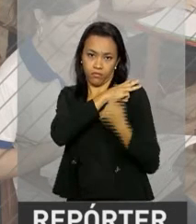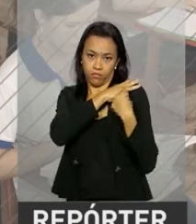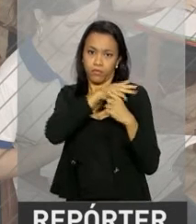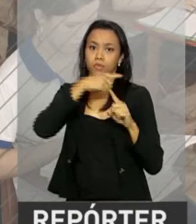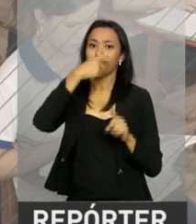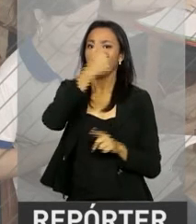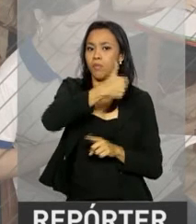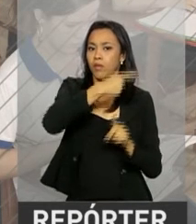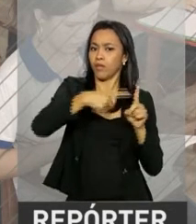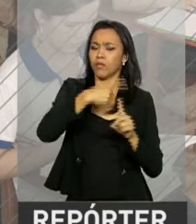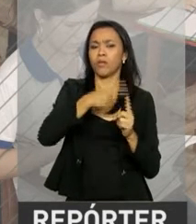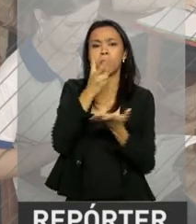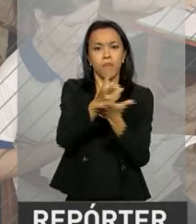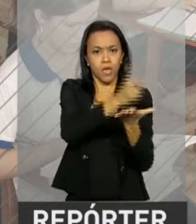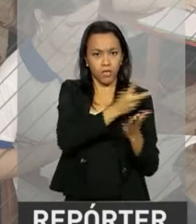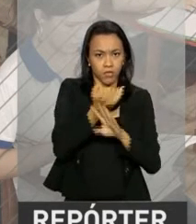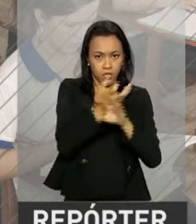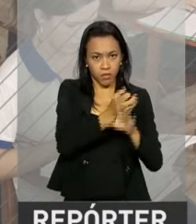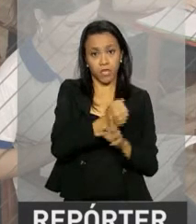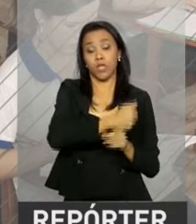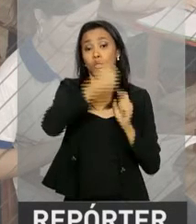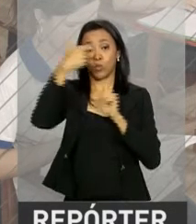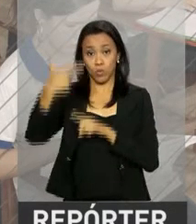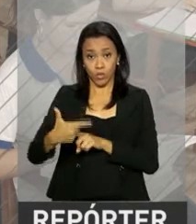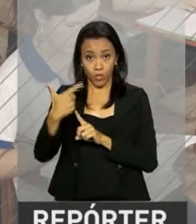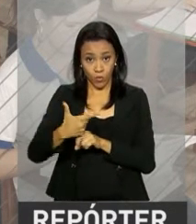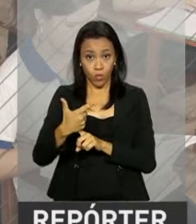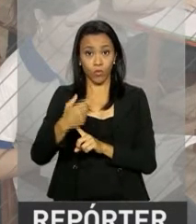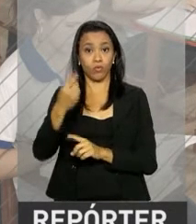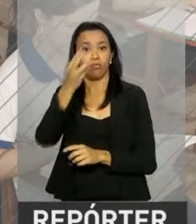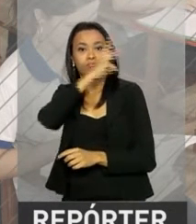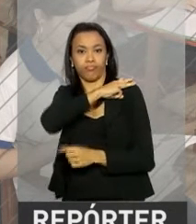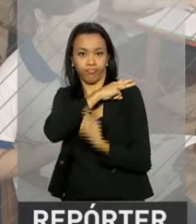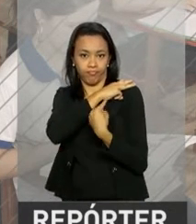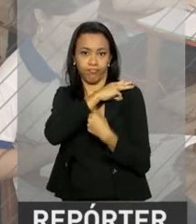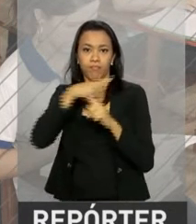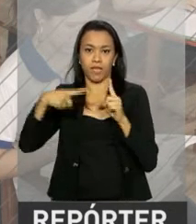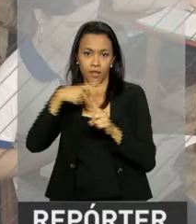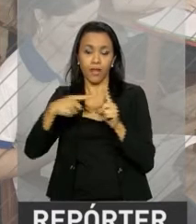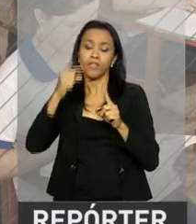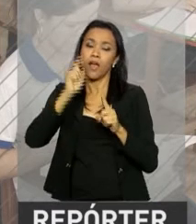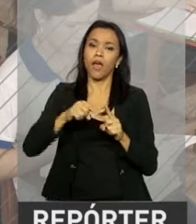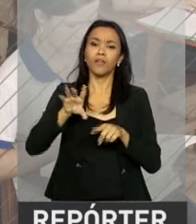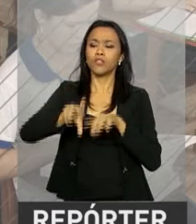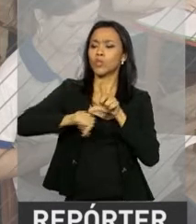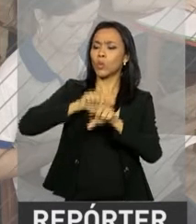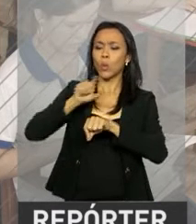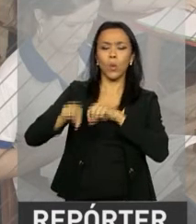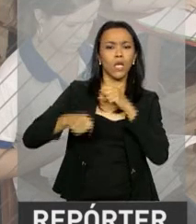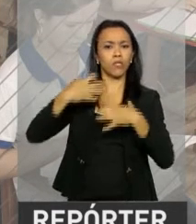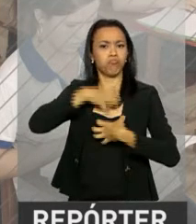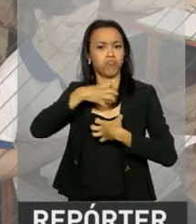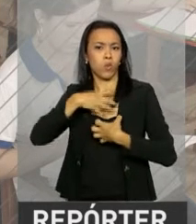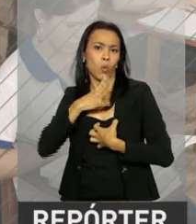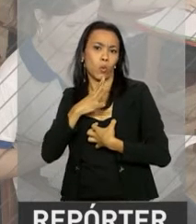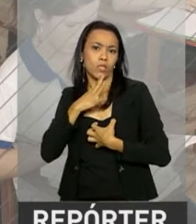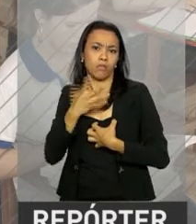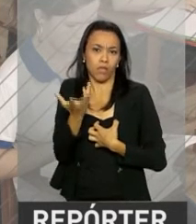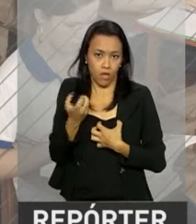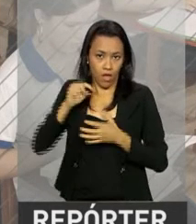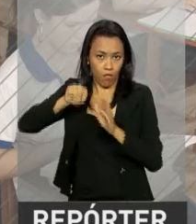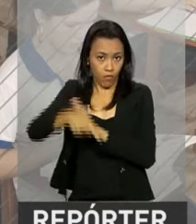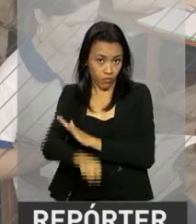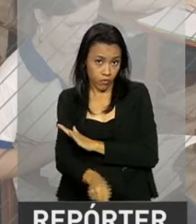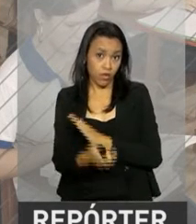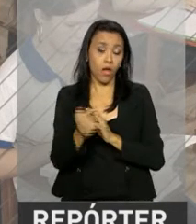primeira metade do segundo ano. A partir daí, o aluno poderá direcionar as disciplinas, levando em conta o conhecimento que queira